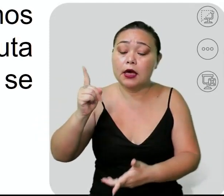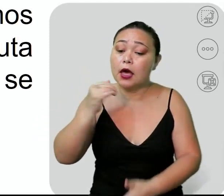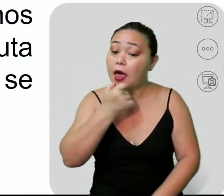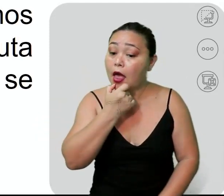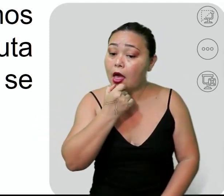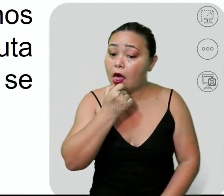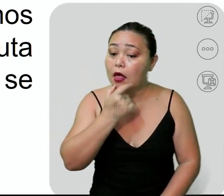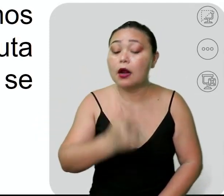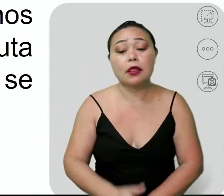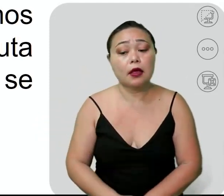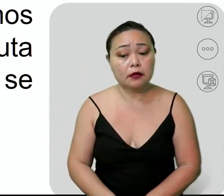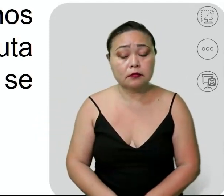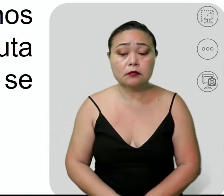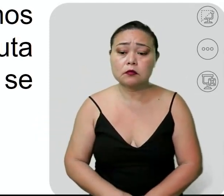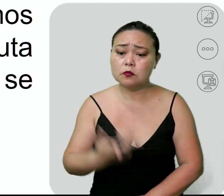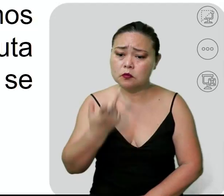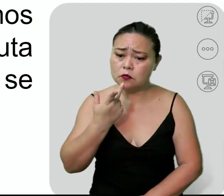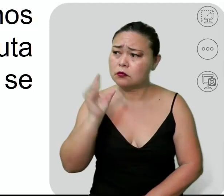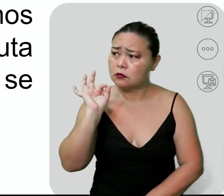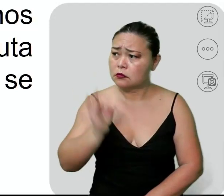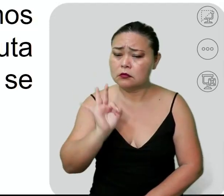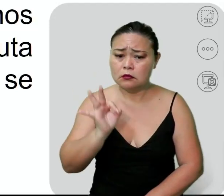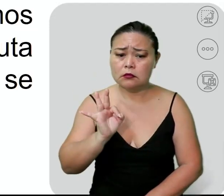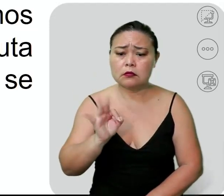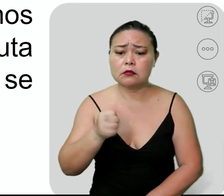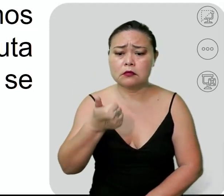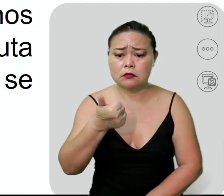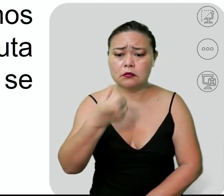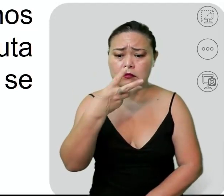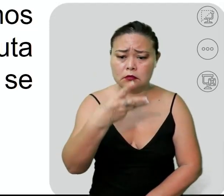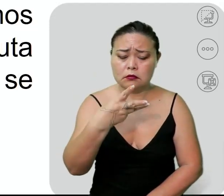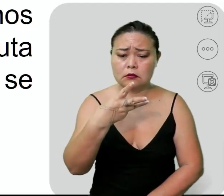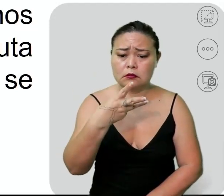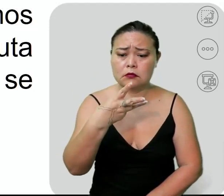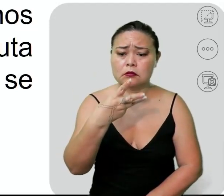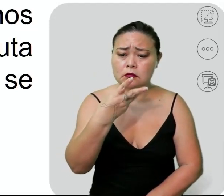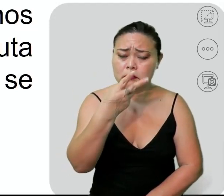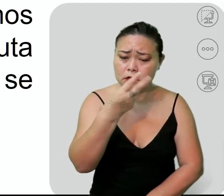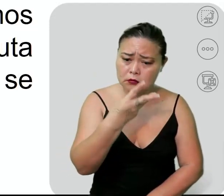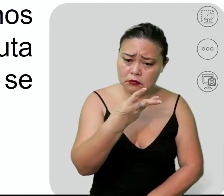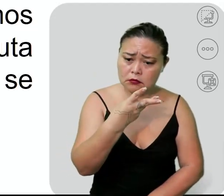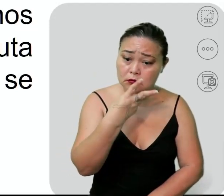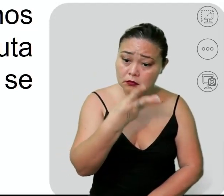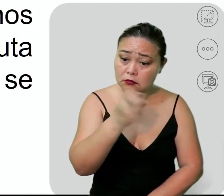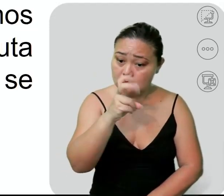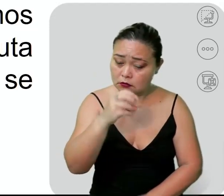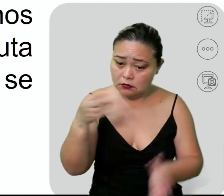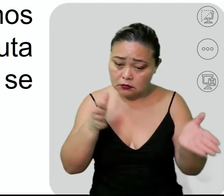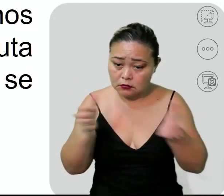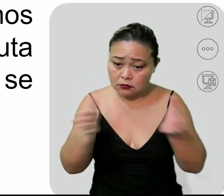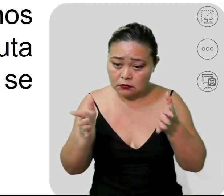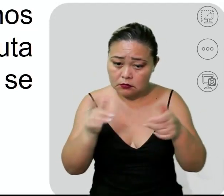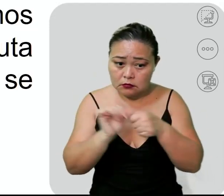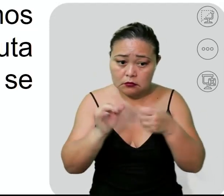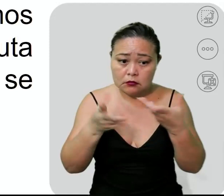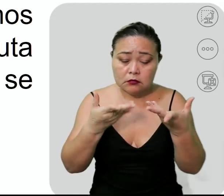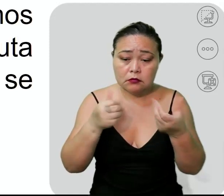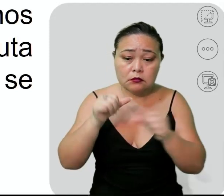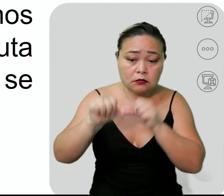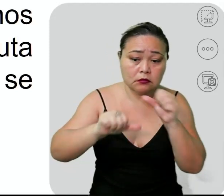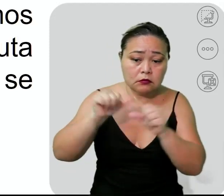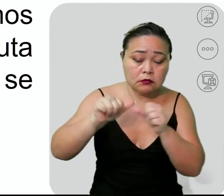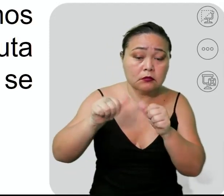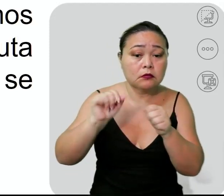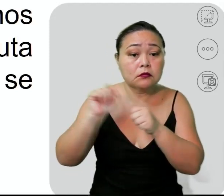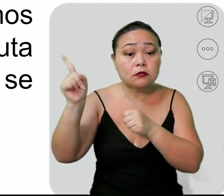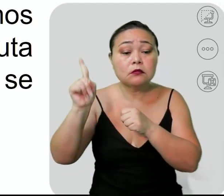Quando eu falei da peste negra, estava certo mesmo, de 1357 a 1350. Isso mesmo. Eu acabei trocando com a